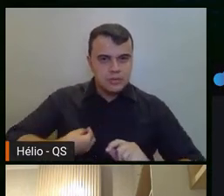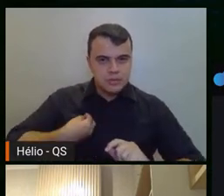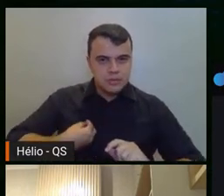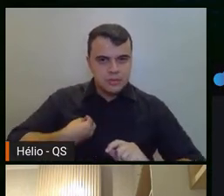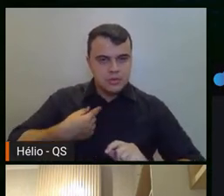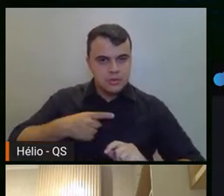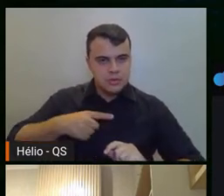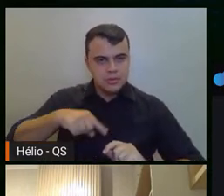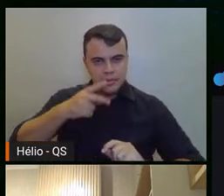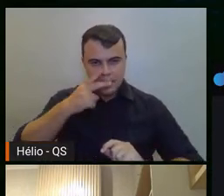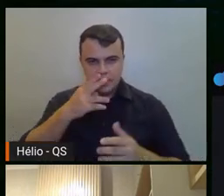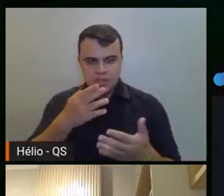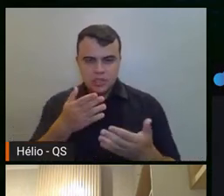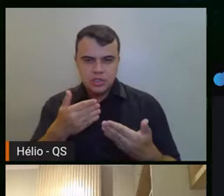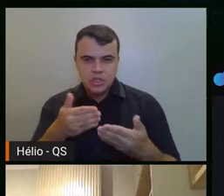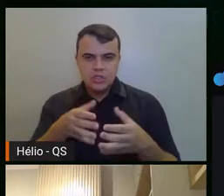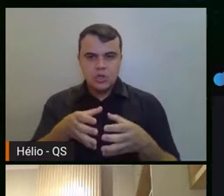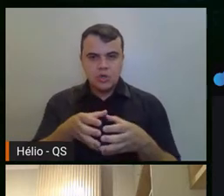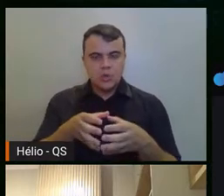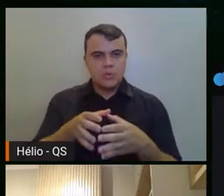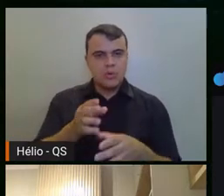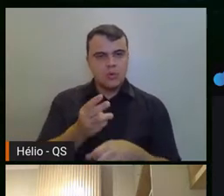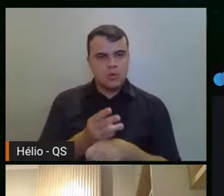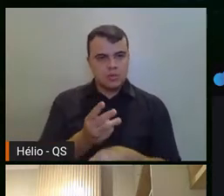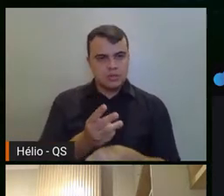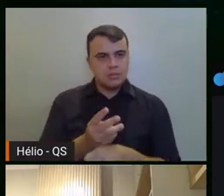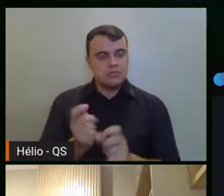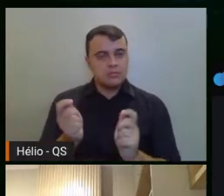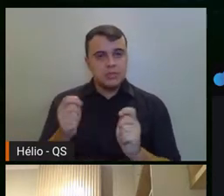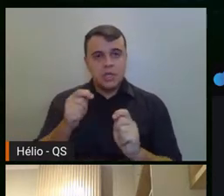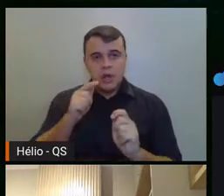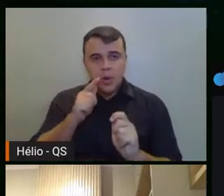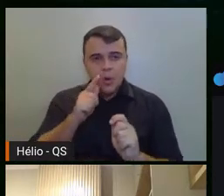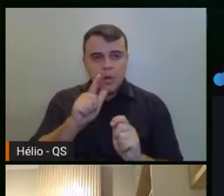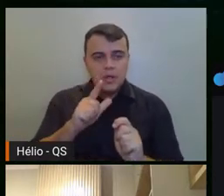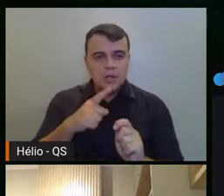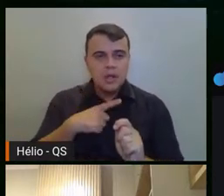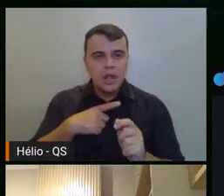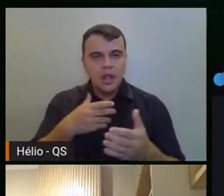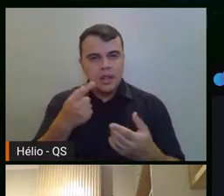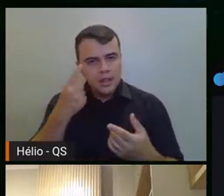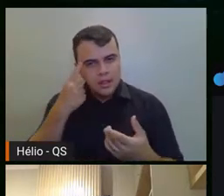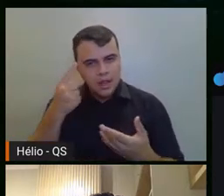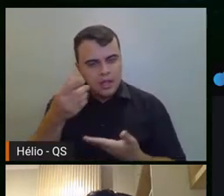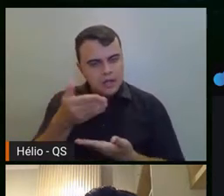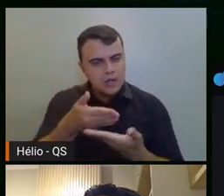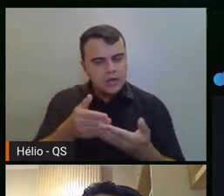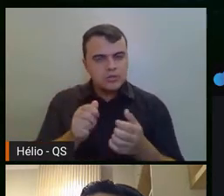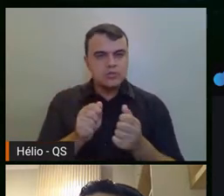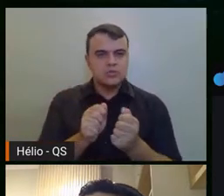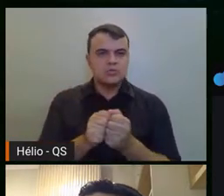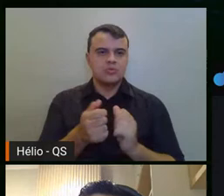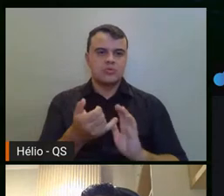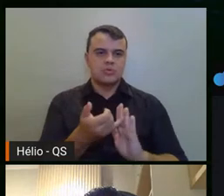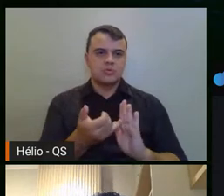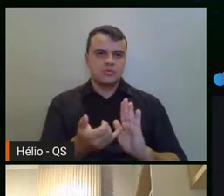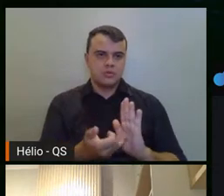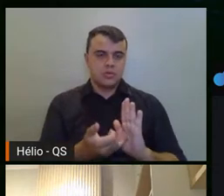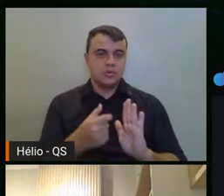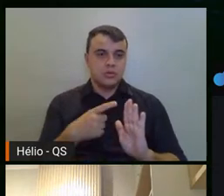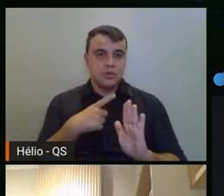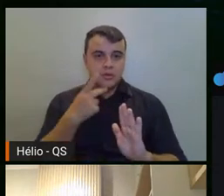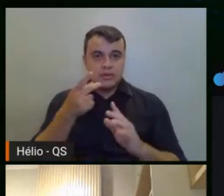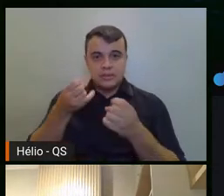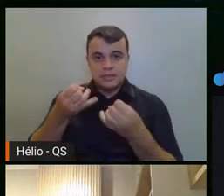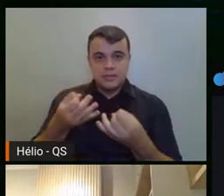como se fosse um chat né um grupo do WhatsApp do telegram onde Vocês conseguem trocar ideia aqui com todo mundo que tá escrito tem o pessoal falando